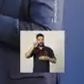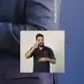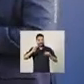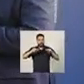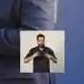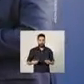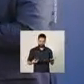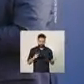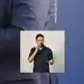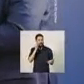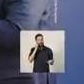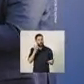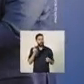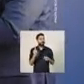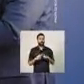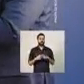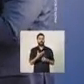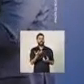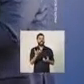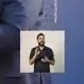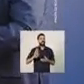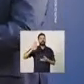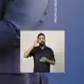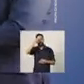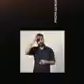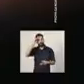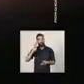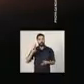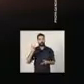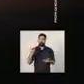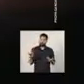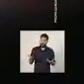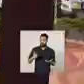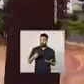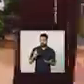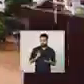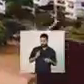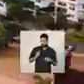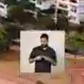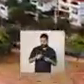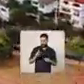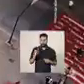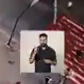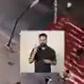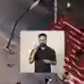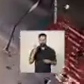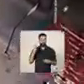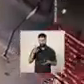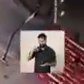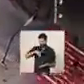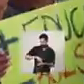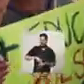dos Direitos Humanos nilmário Miranda Por que que você quer ser prefeito de Belo Horizonte a nossa cidade uma história recente